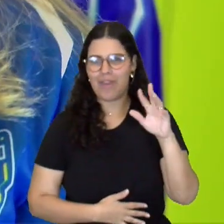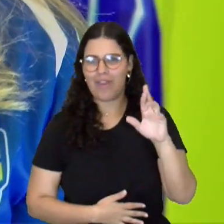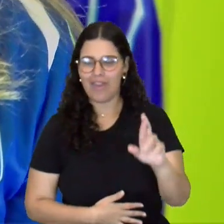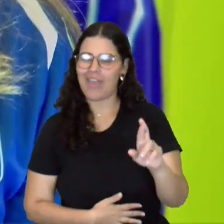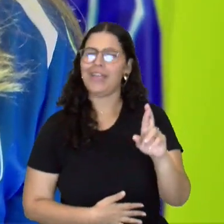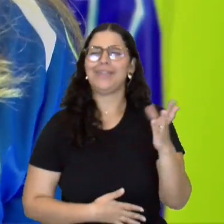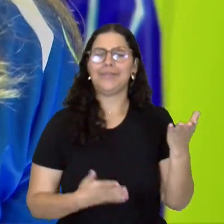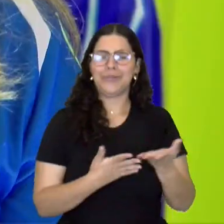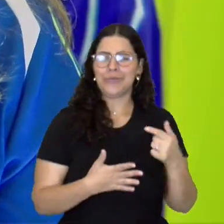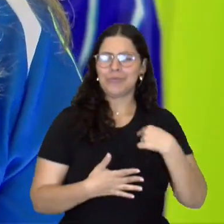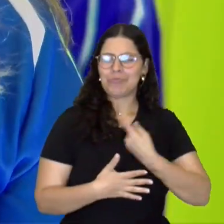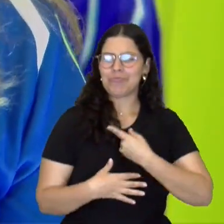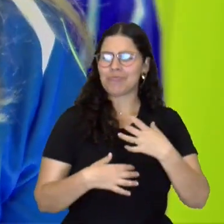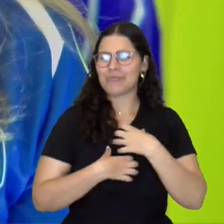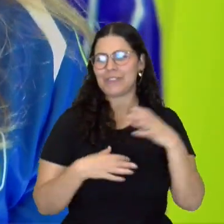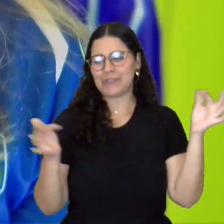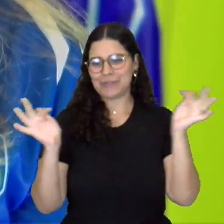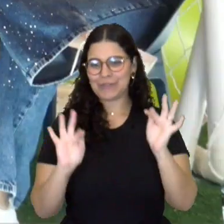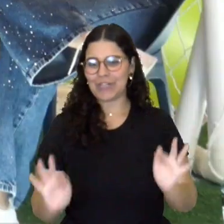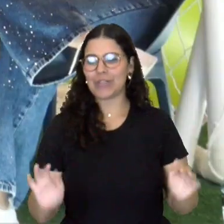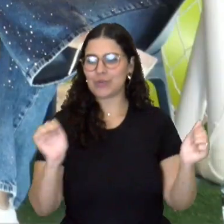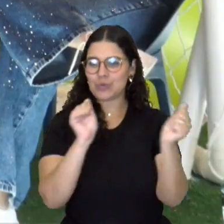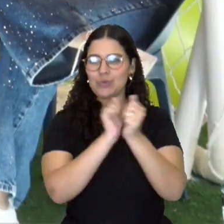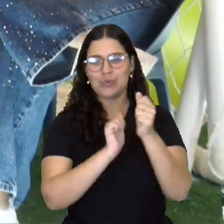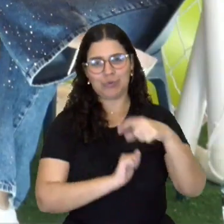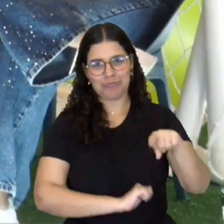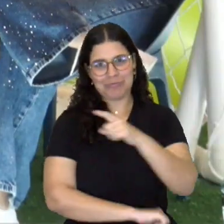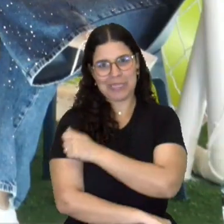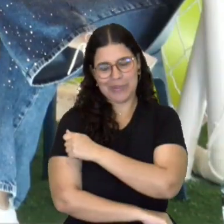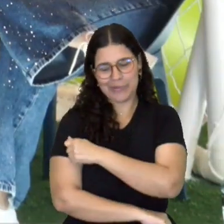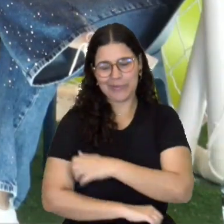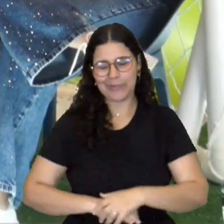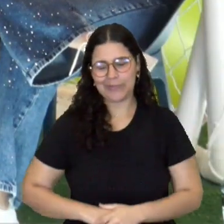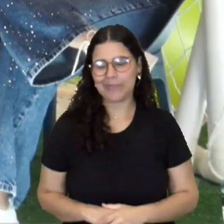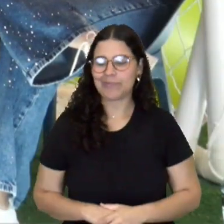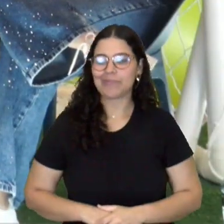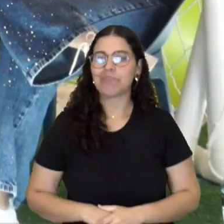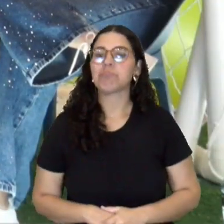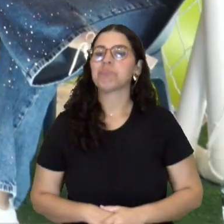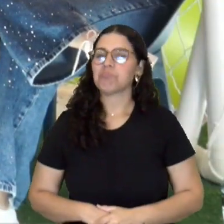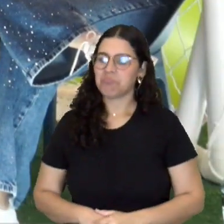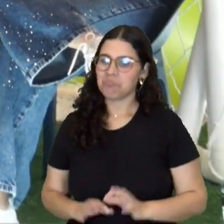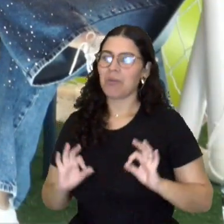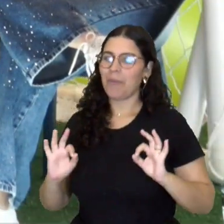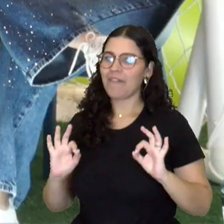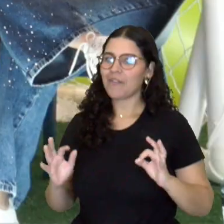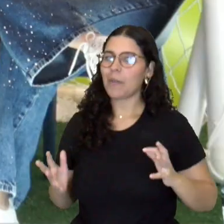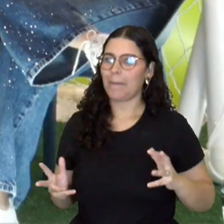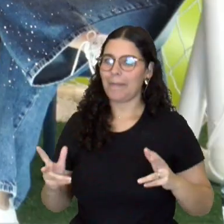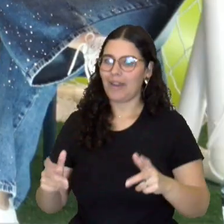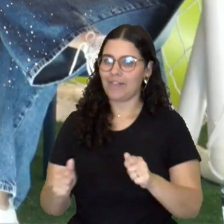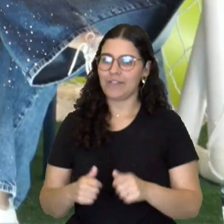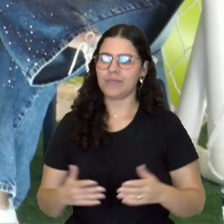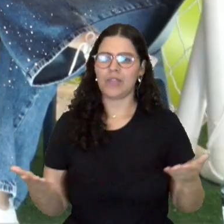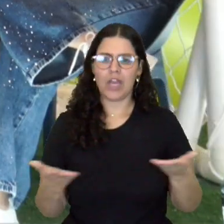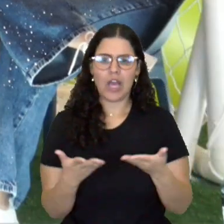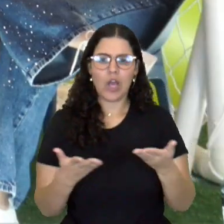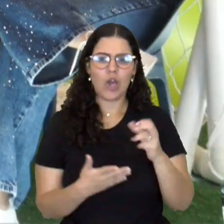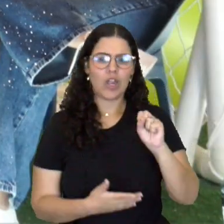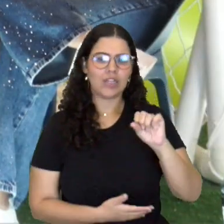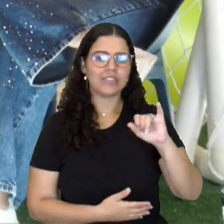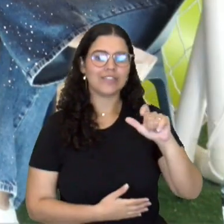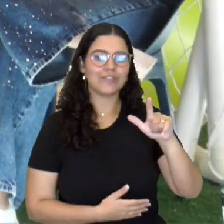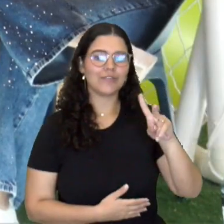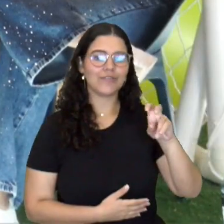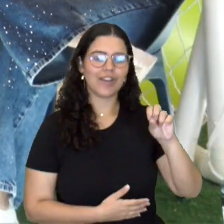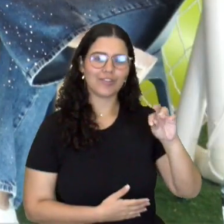realizando com muito orgulho para os nossos estudantes. Perfeito, perfeito. Então vamos agora para Silvestre. Silvestre, seja